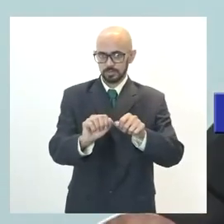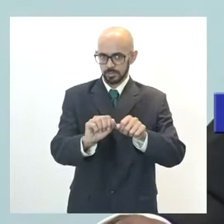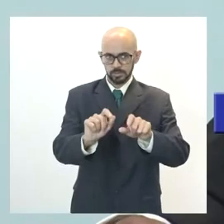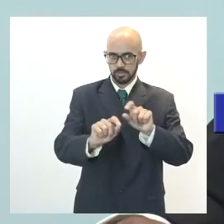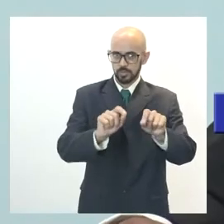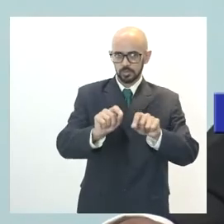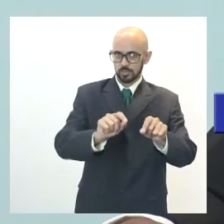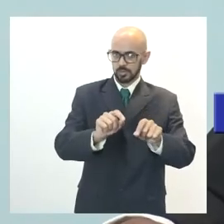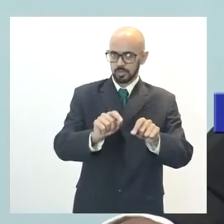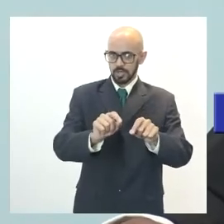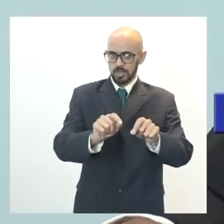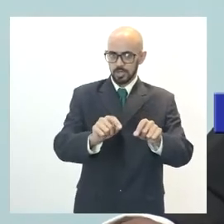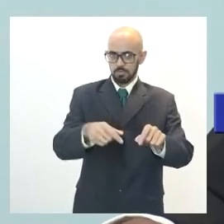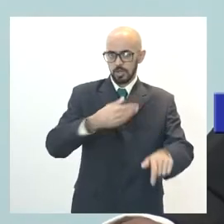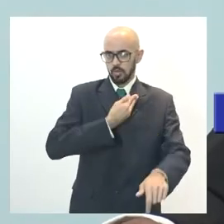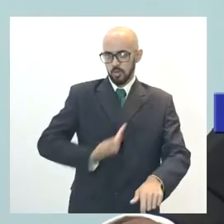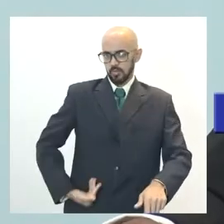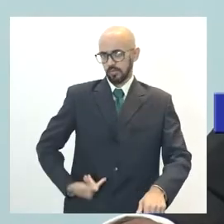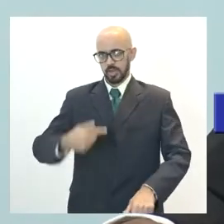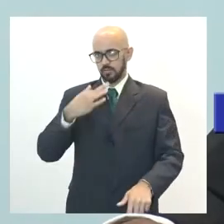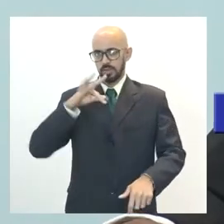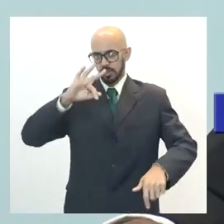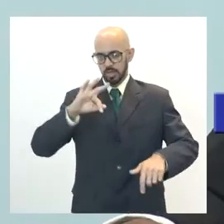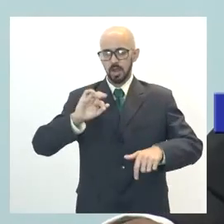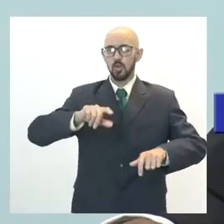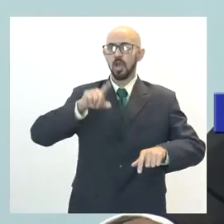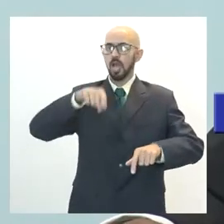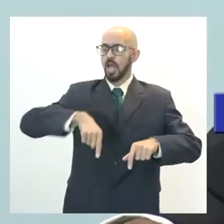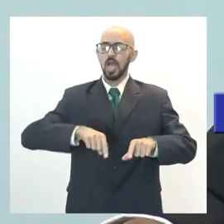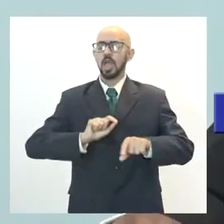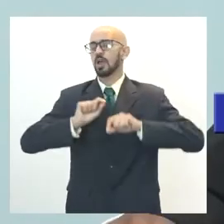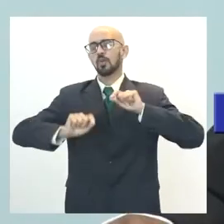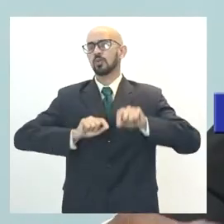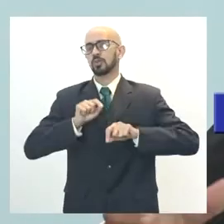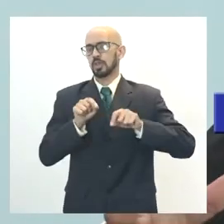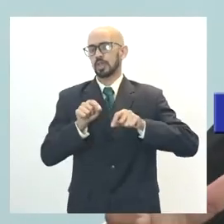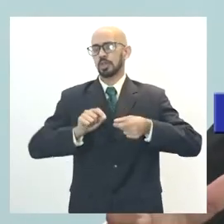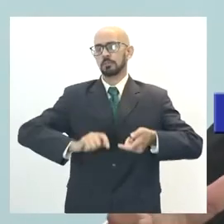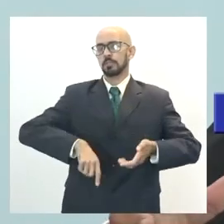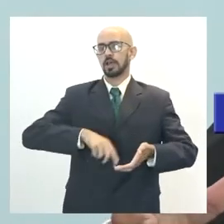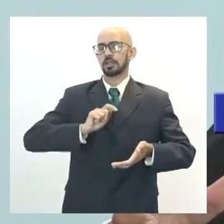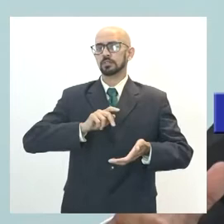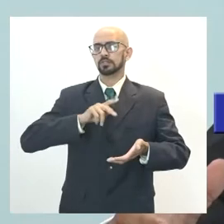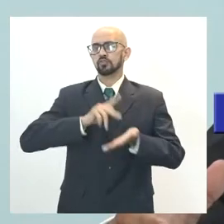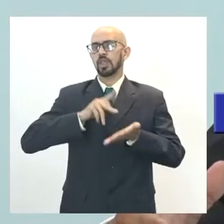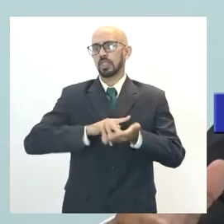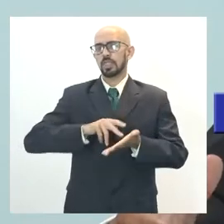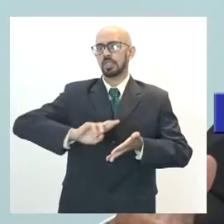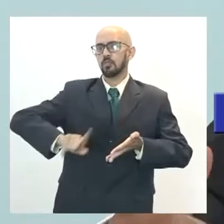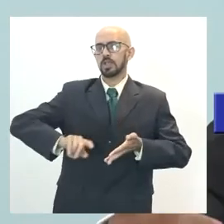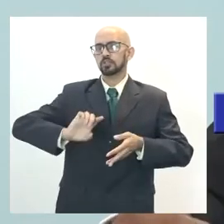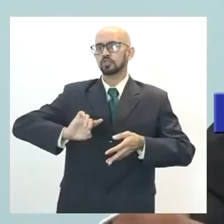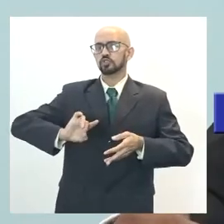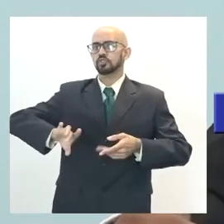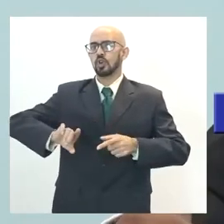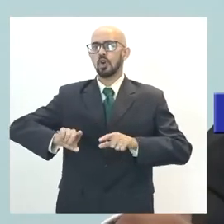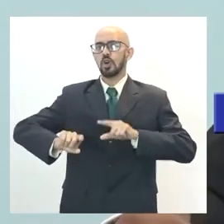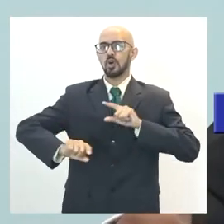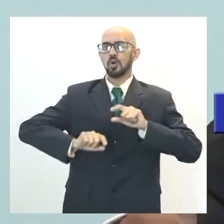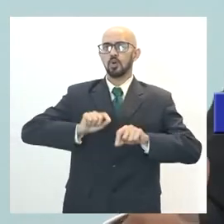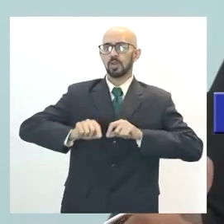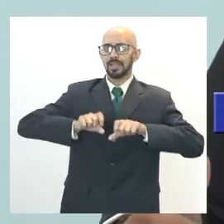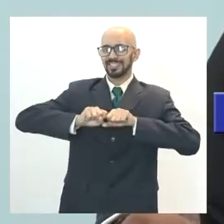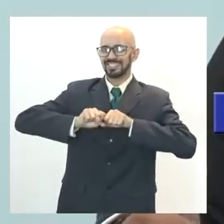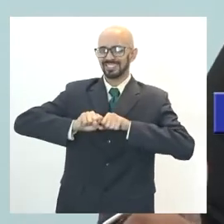instituída pelo Governo Federal ela veio justamente para não só é